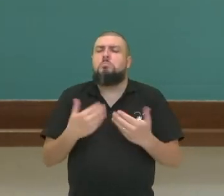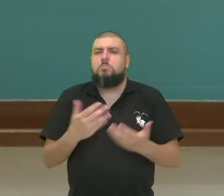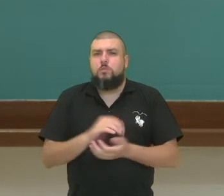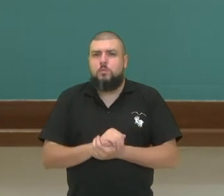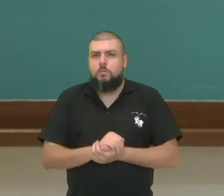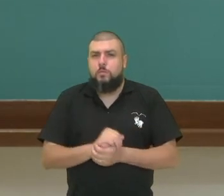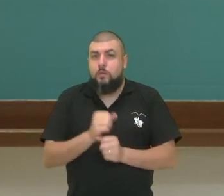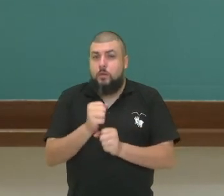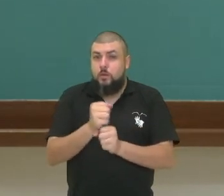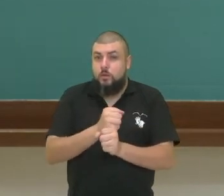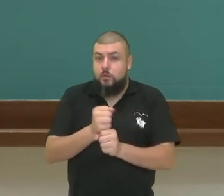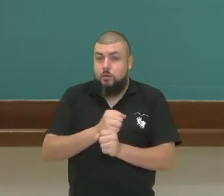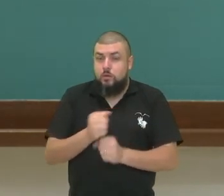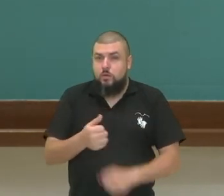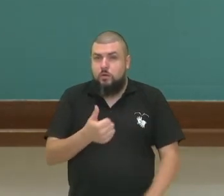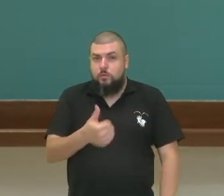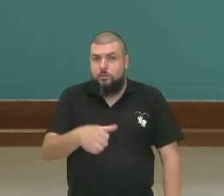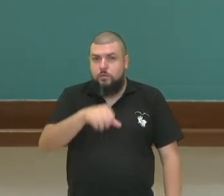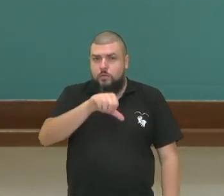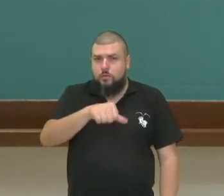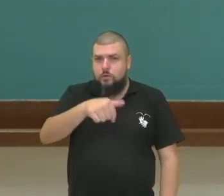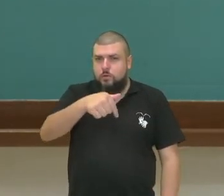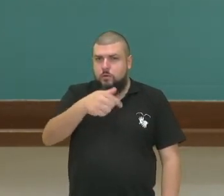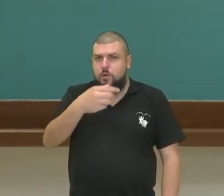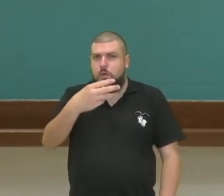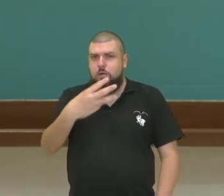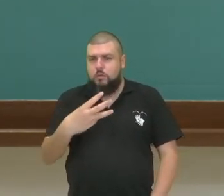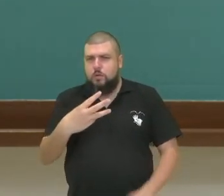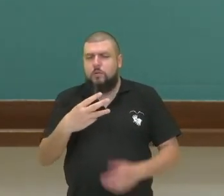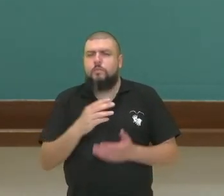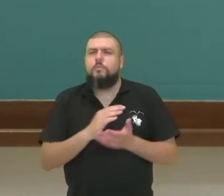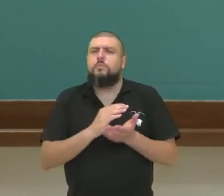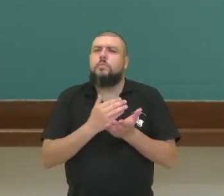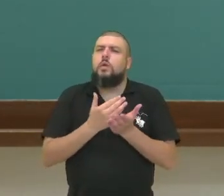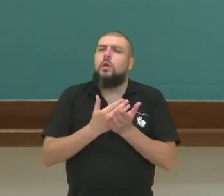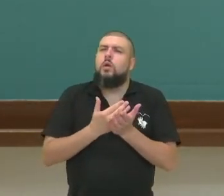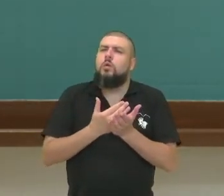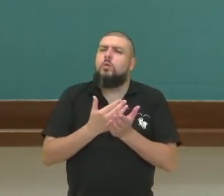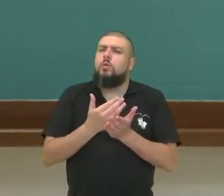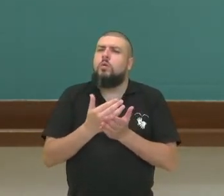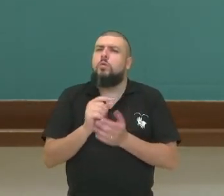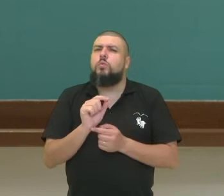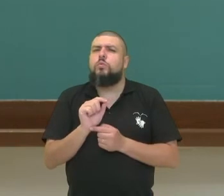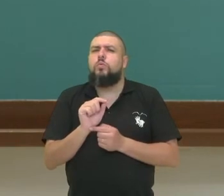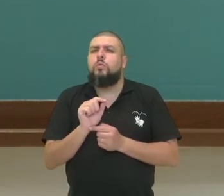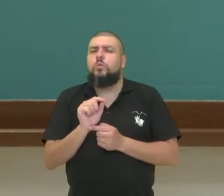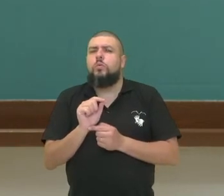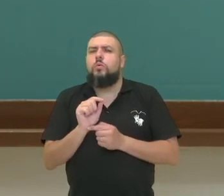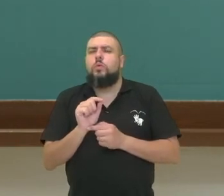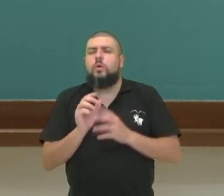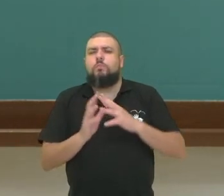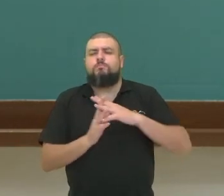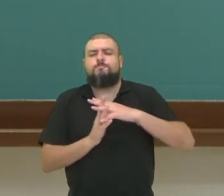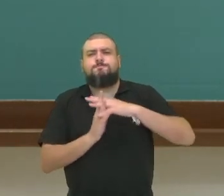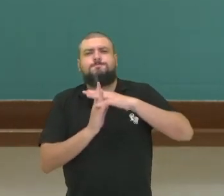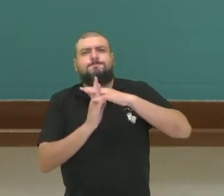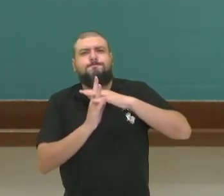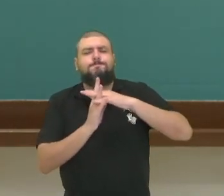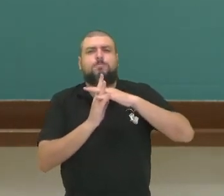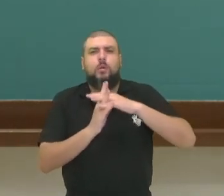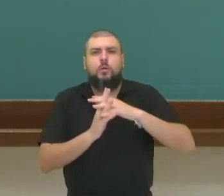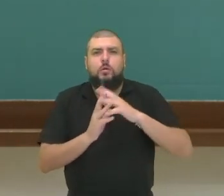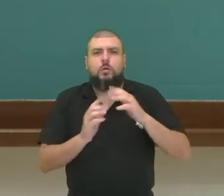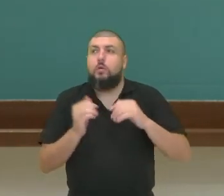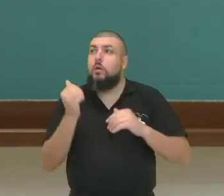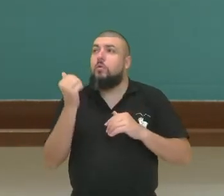1973, por motivos internos e externos, o milagre econômico começa a dar sinais de seu esgotamento. Quais são os motivos